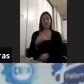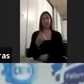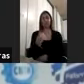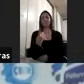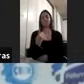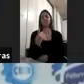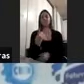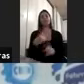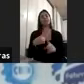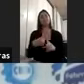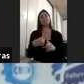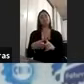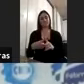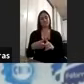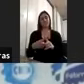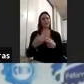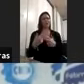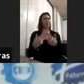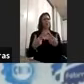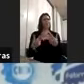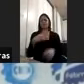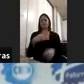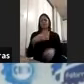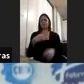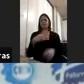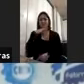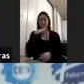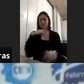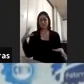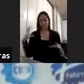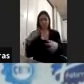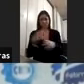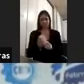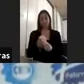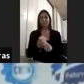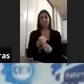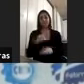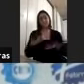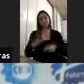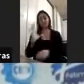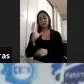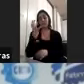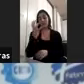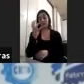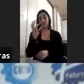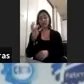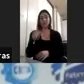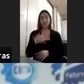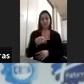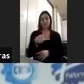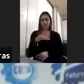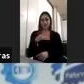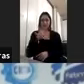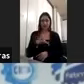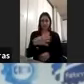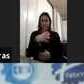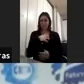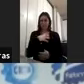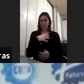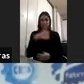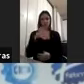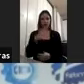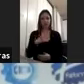maldades. É uma coisa ou outra. Às vezes a demissão em massa, sabe, mas tudo junto, a gente sabe que a demissão é só uma parte, né, do